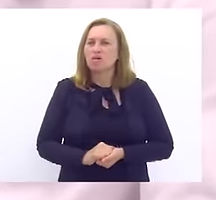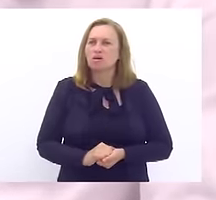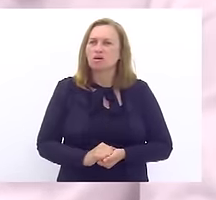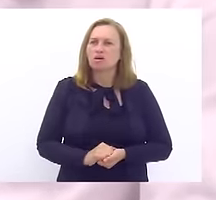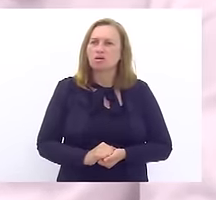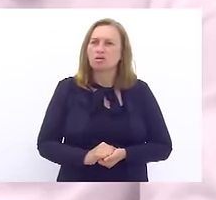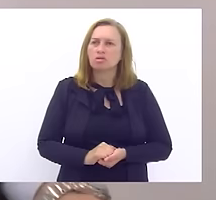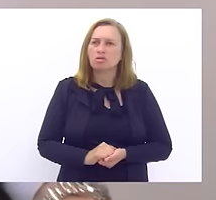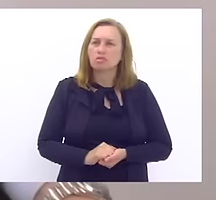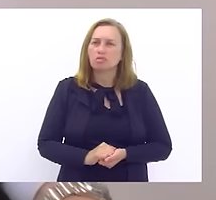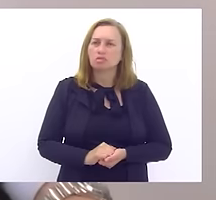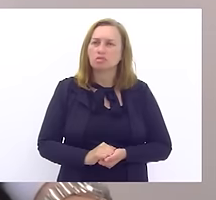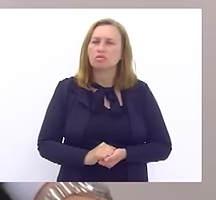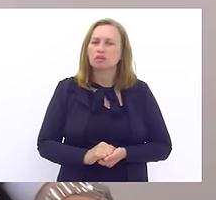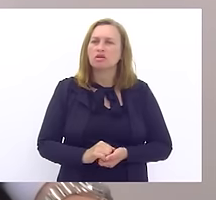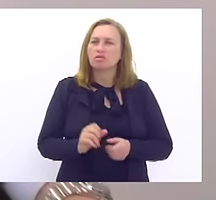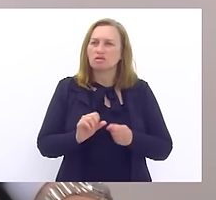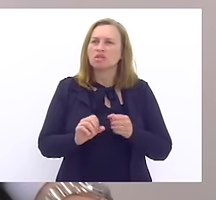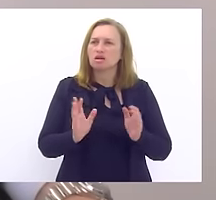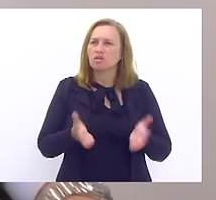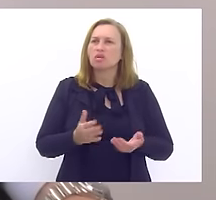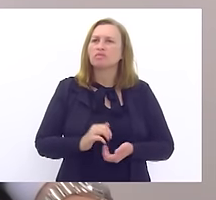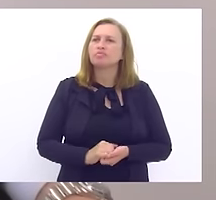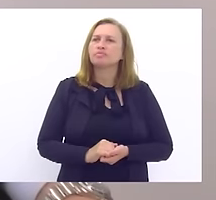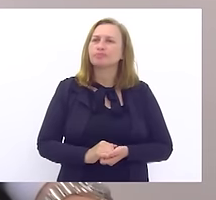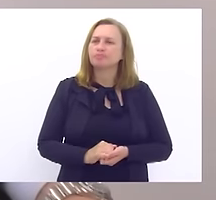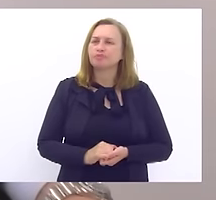que tá do lado eu quero passar mais